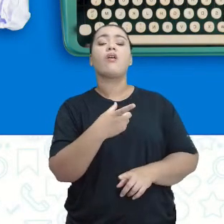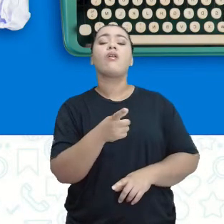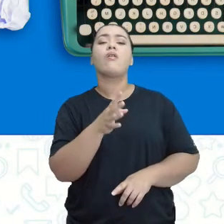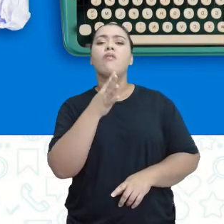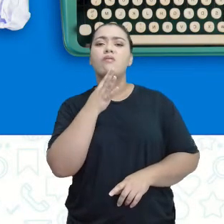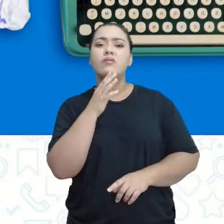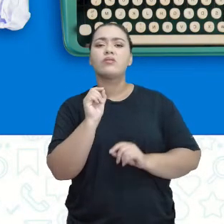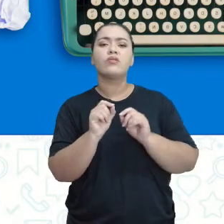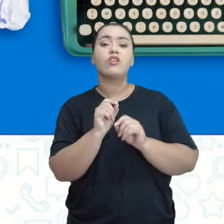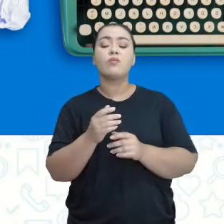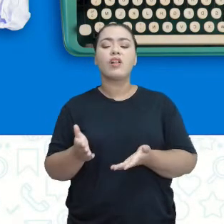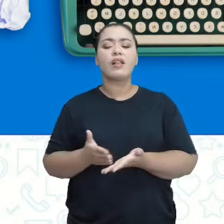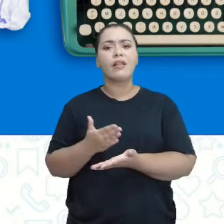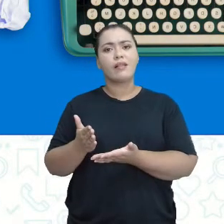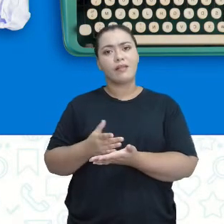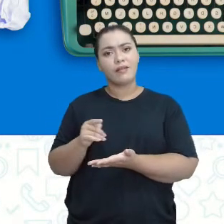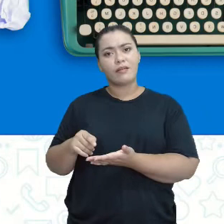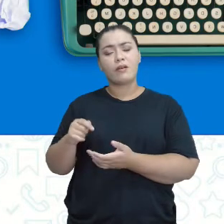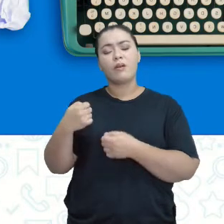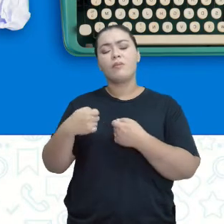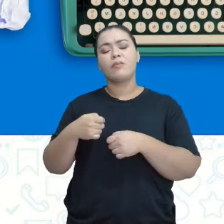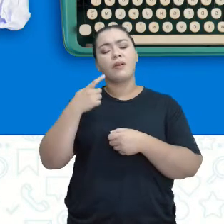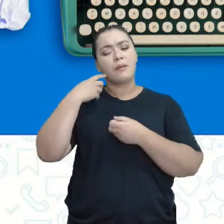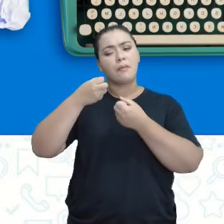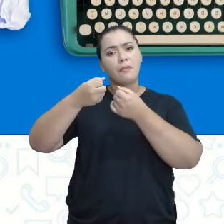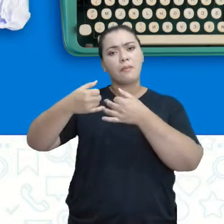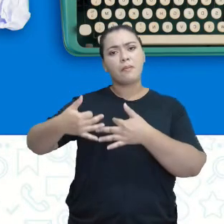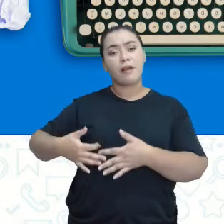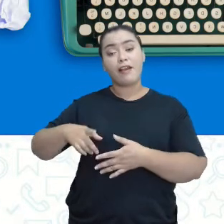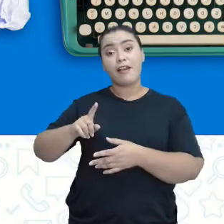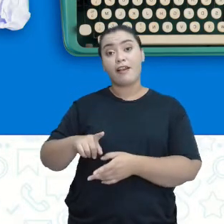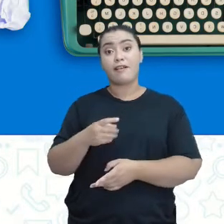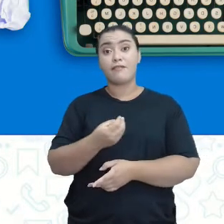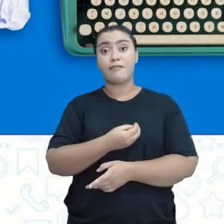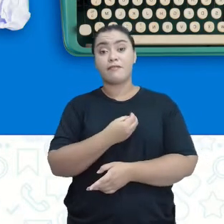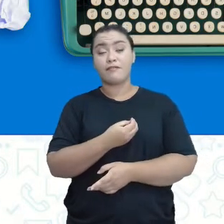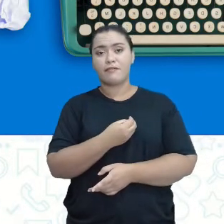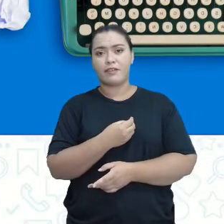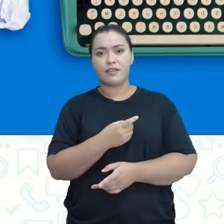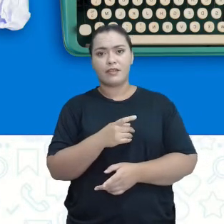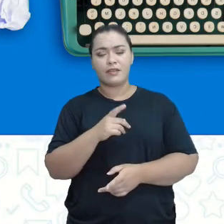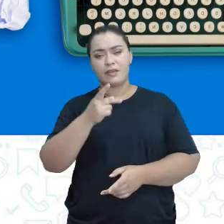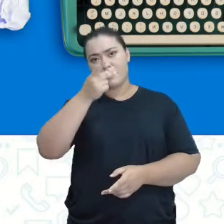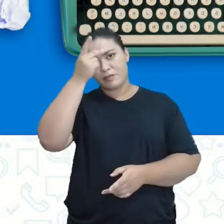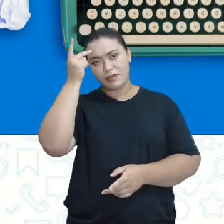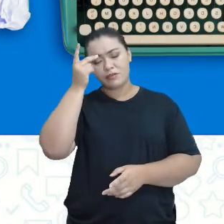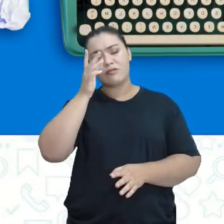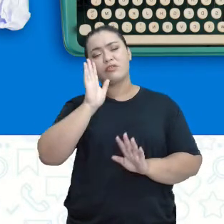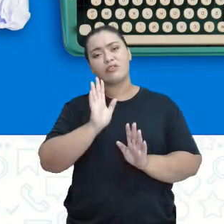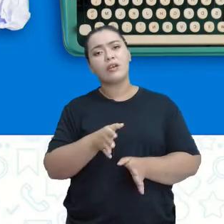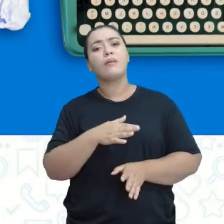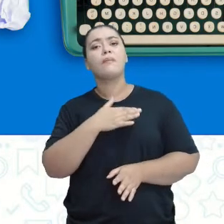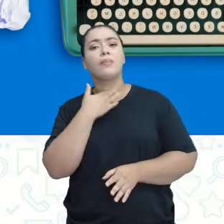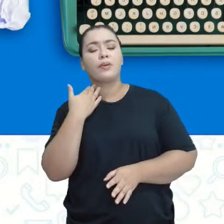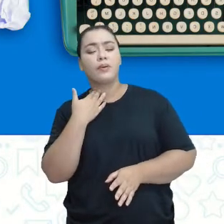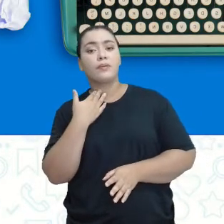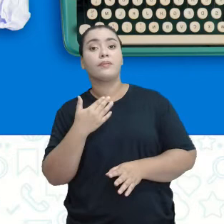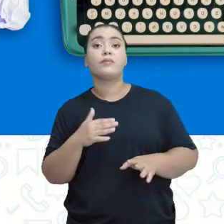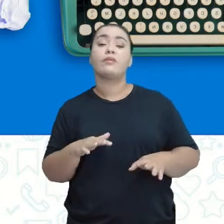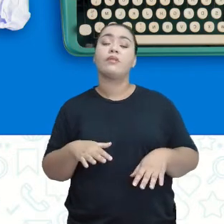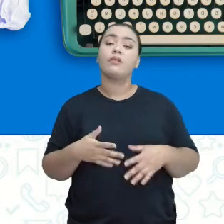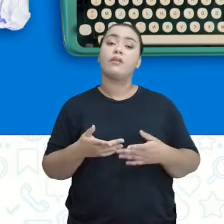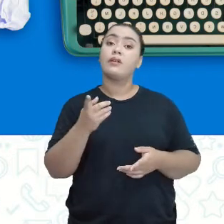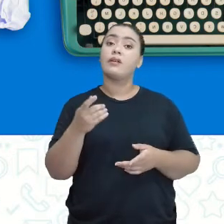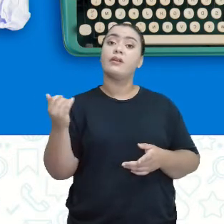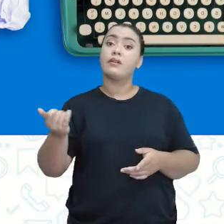geralmente relatando todo o percurso da vida do biografado, muitas vezes já falecido. Importante dizer